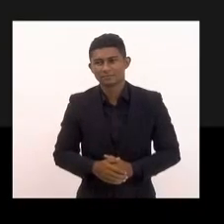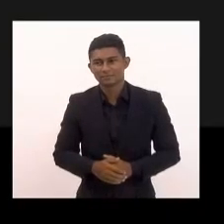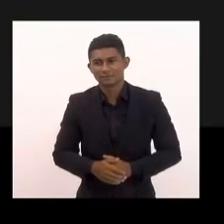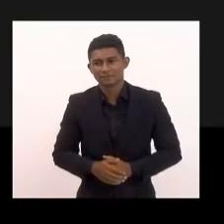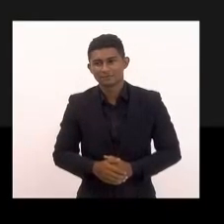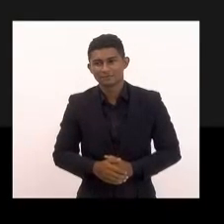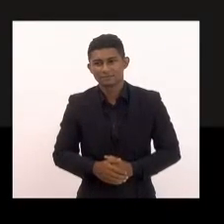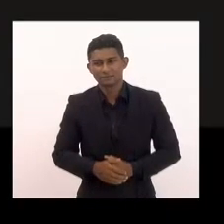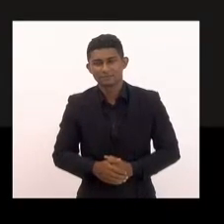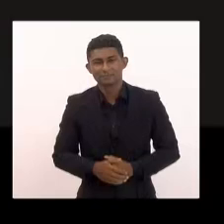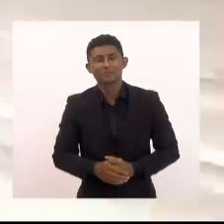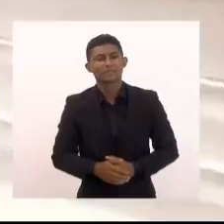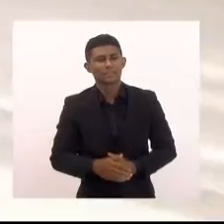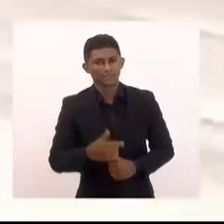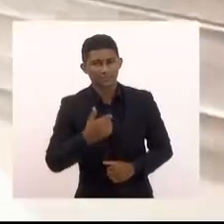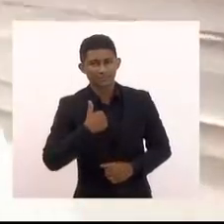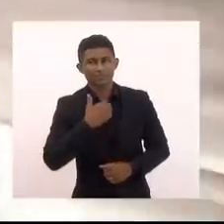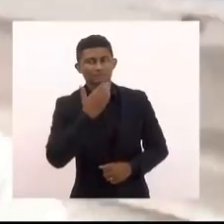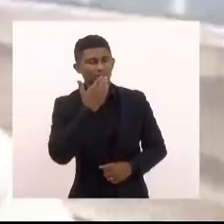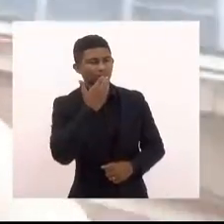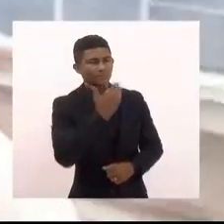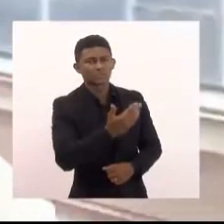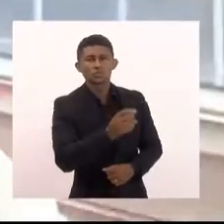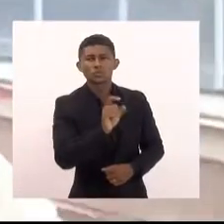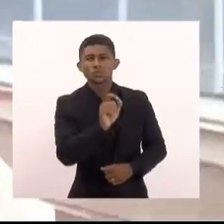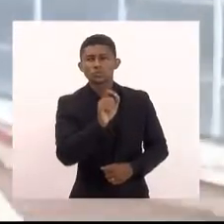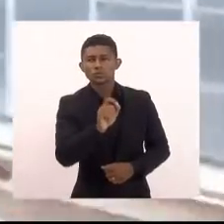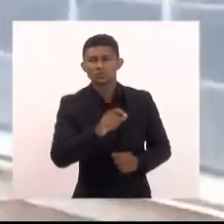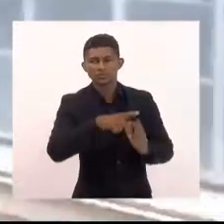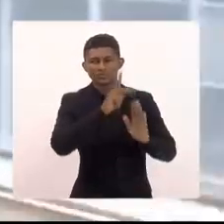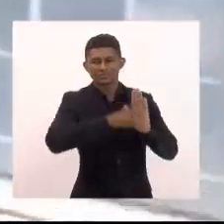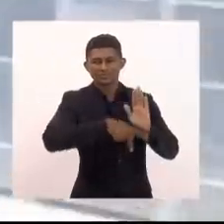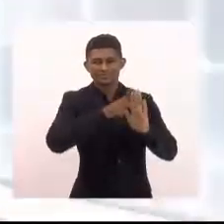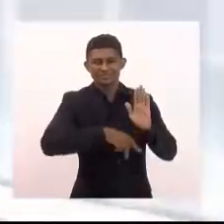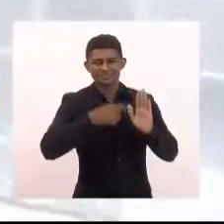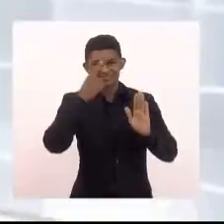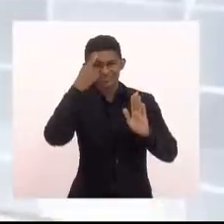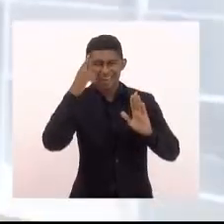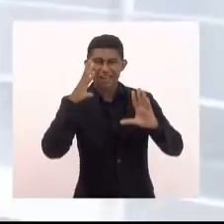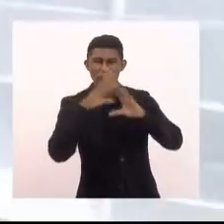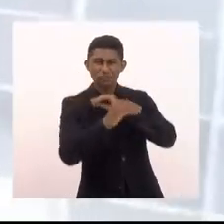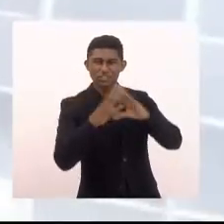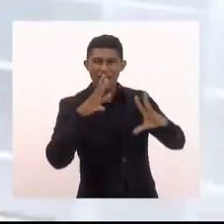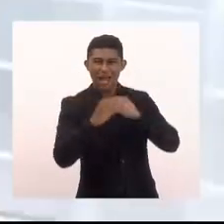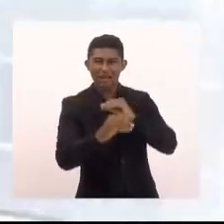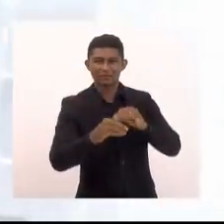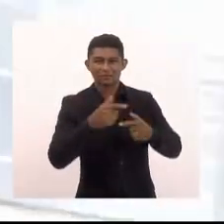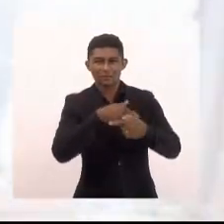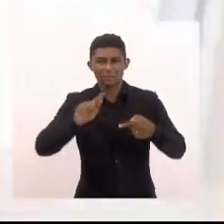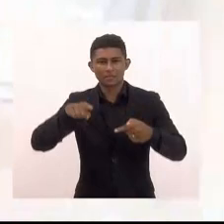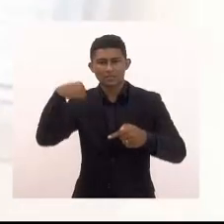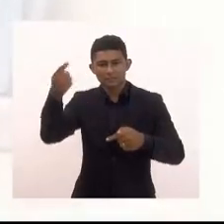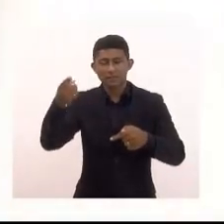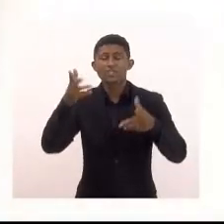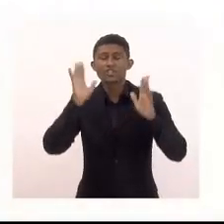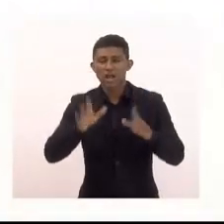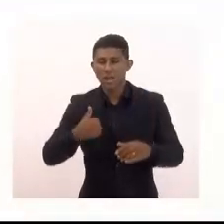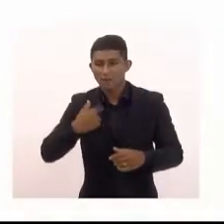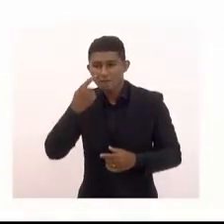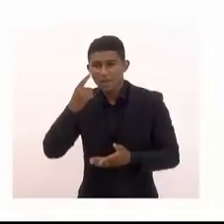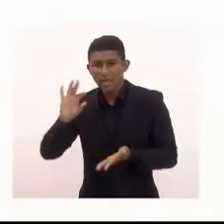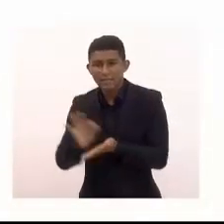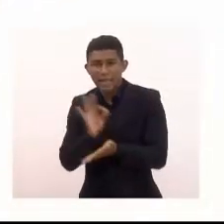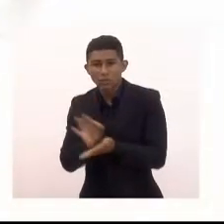Presidente, eu só queria pedir para colocar o projeto do dossiê dos refugiados na semana que vem. Eu já estou colhendo as assinaturas para